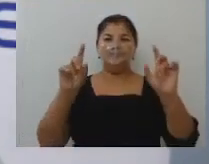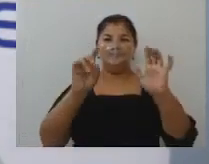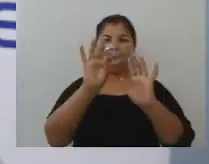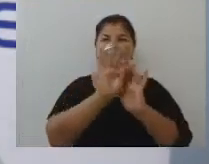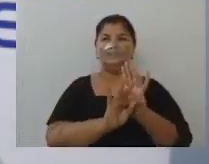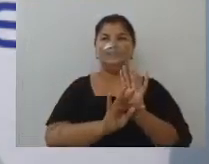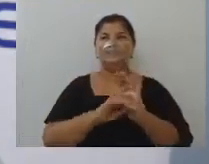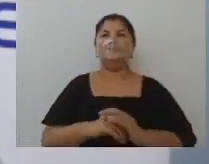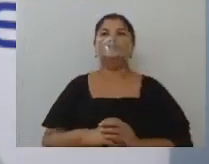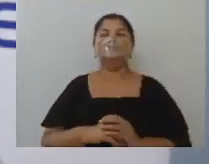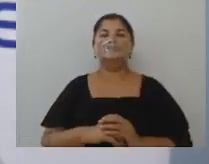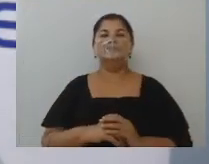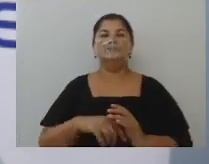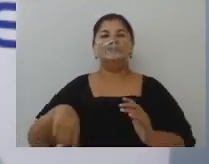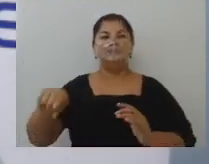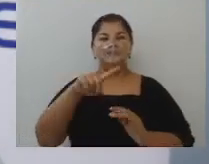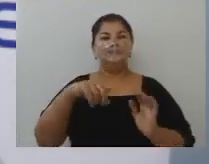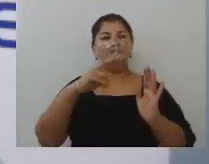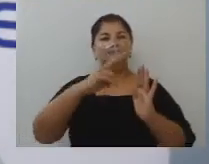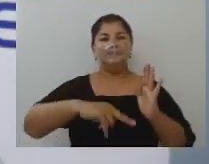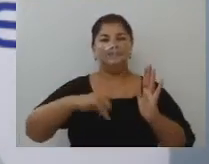vocês conseguem ler aí.